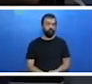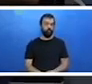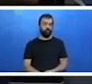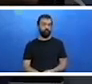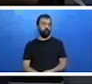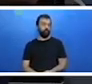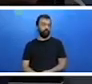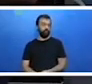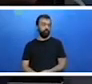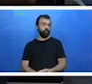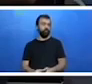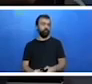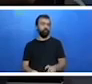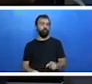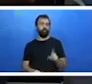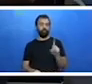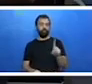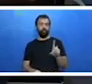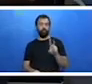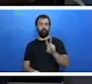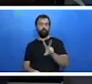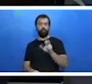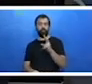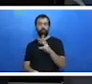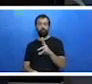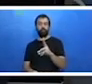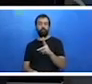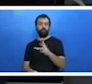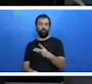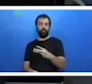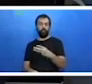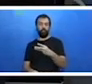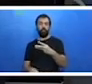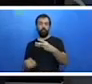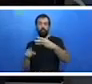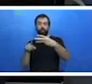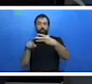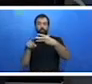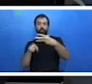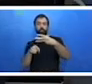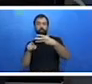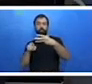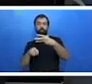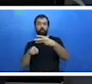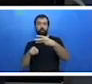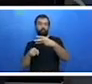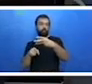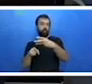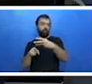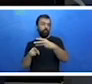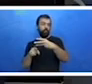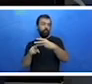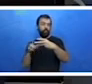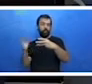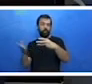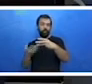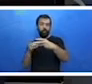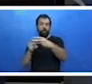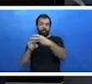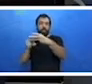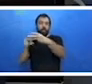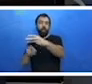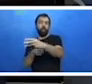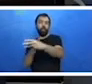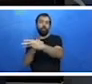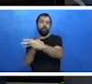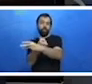número acaba aqui no 3 e eu tenho que voltar uma casinha, eu vou pôr a vírgula antes do